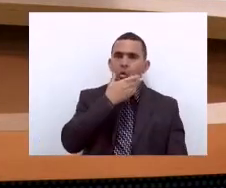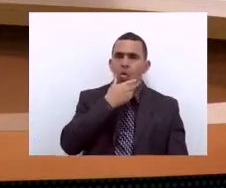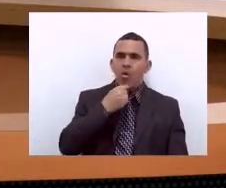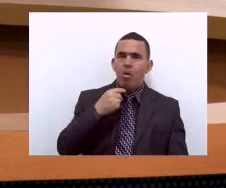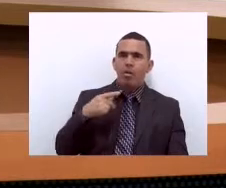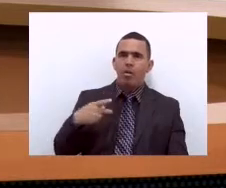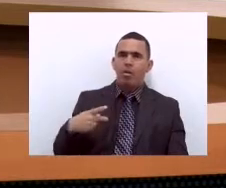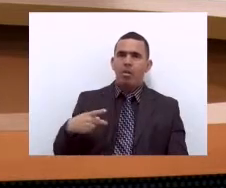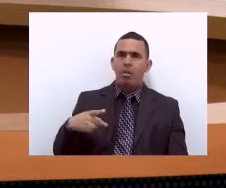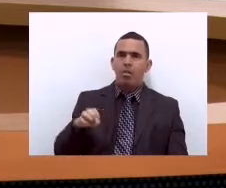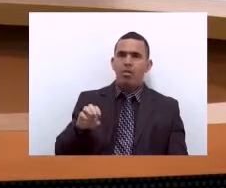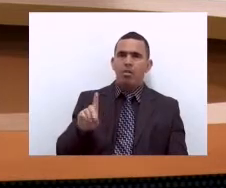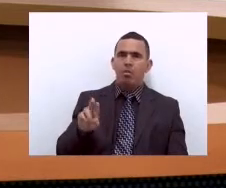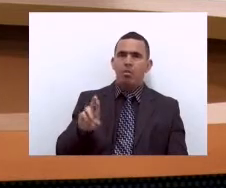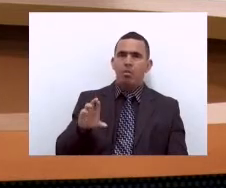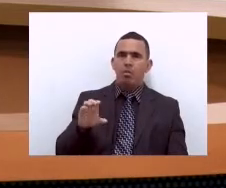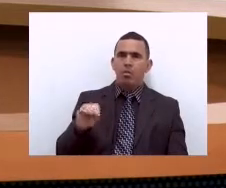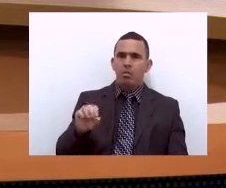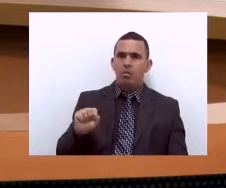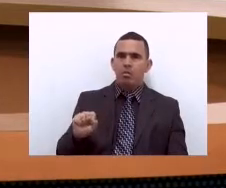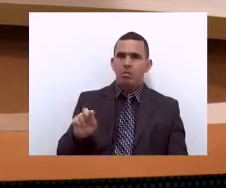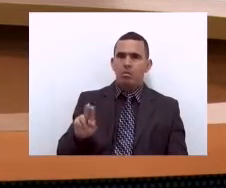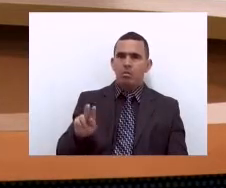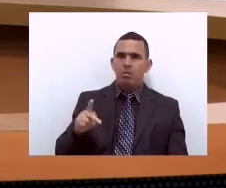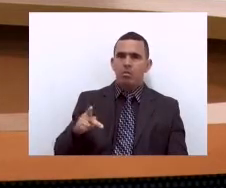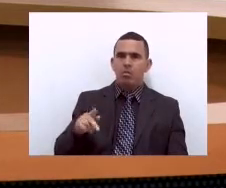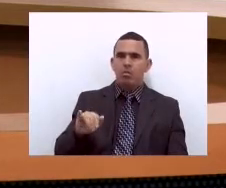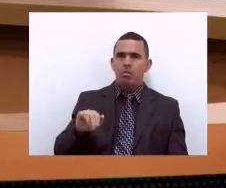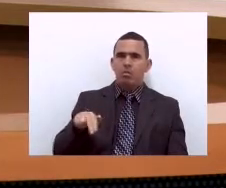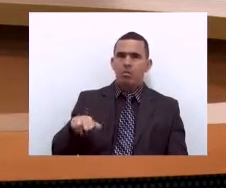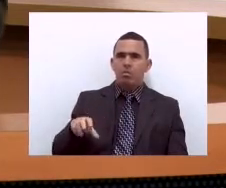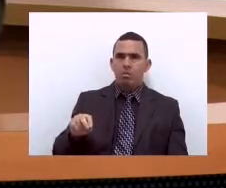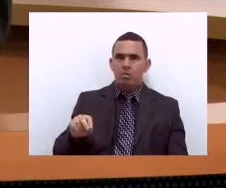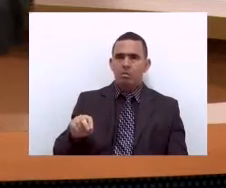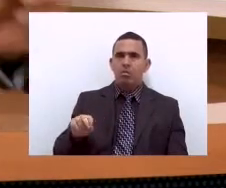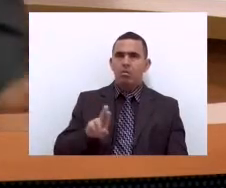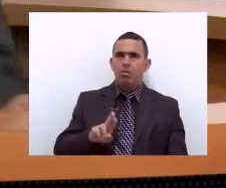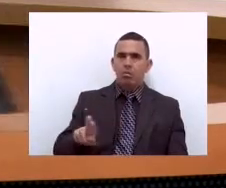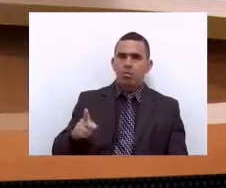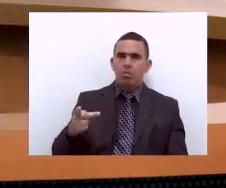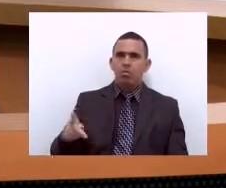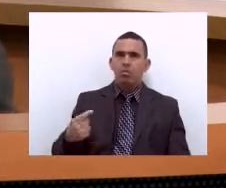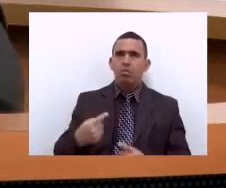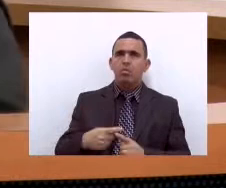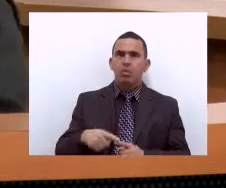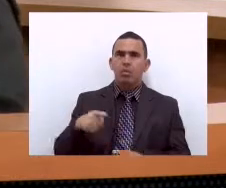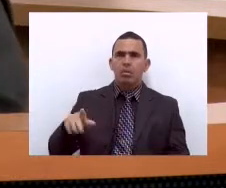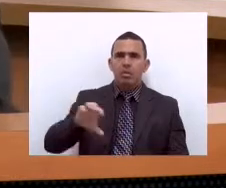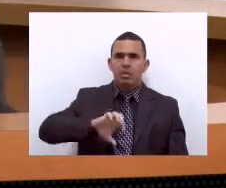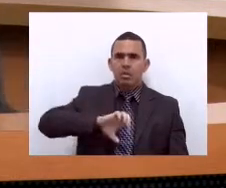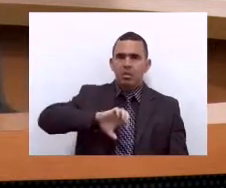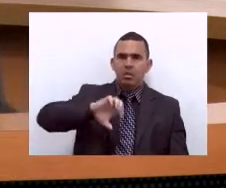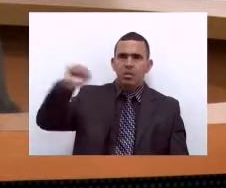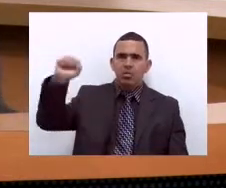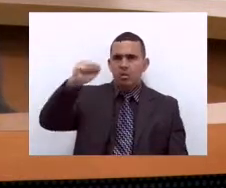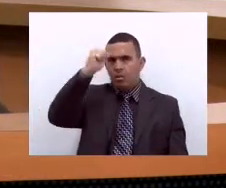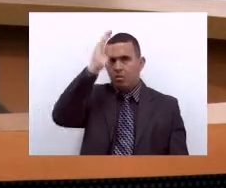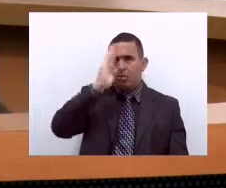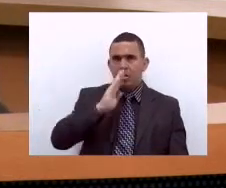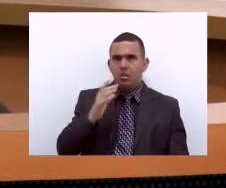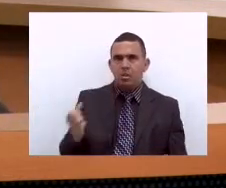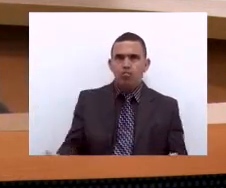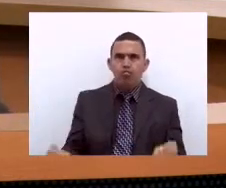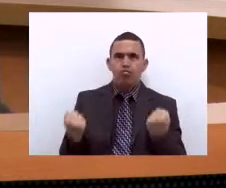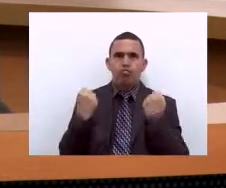Supino, conhecido assim, por ser campeão brasileiro de